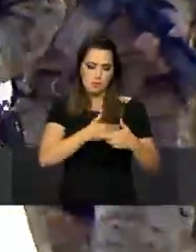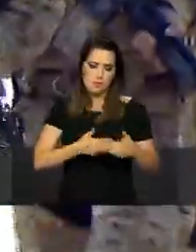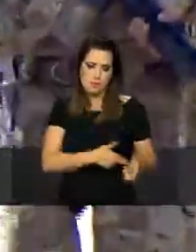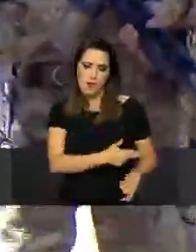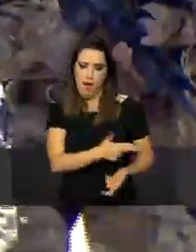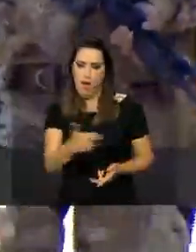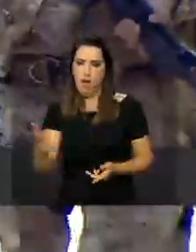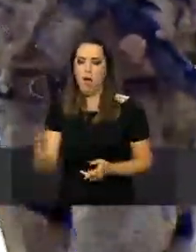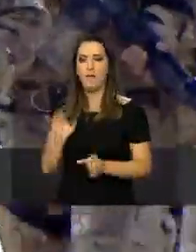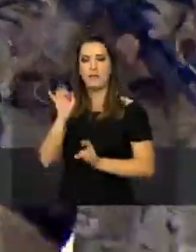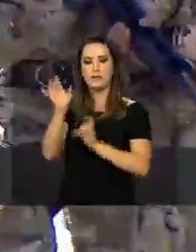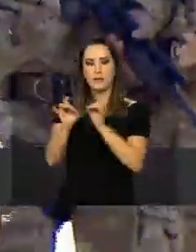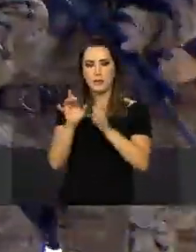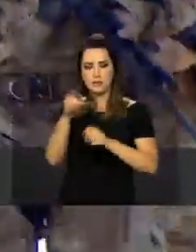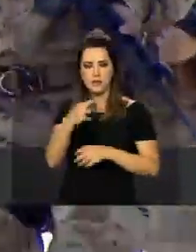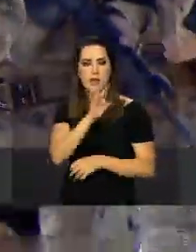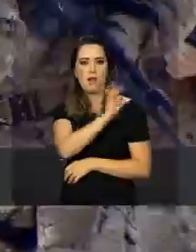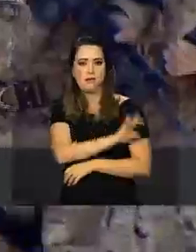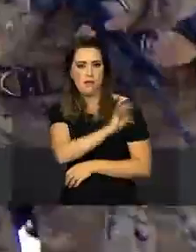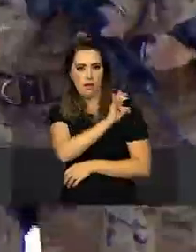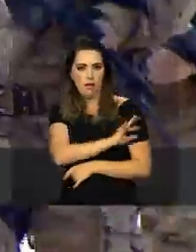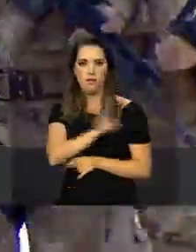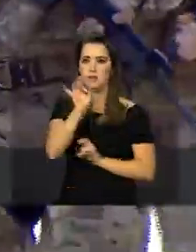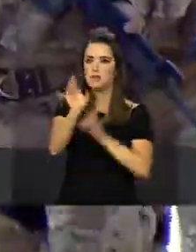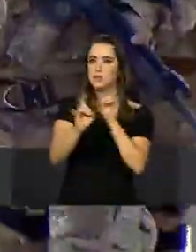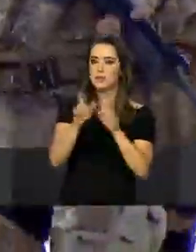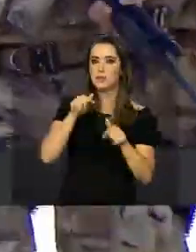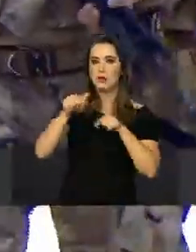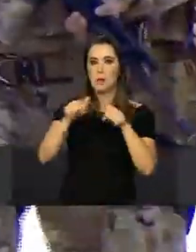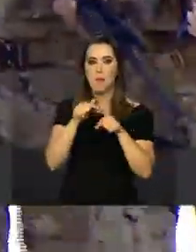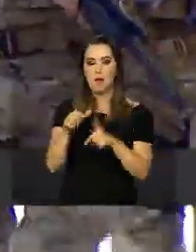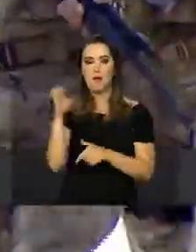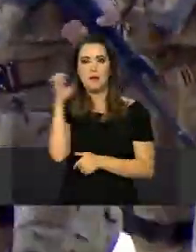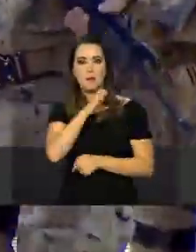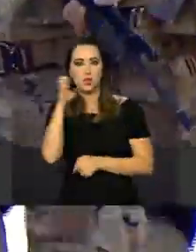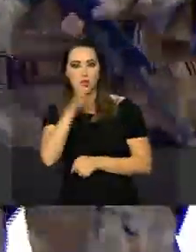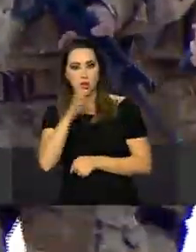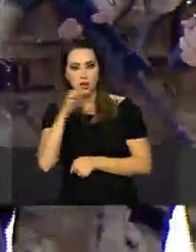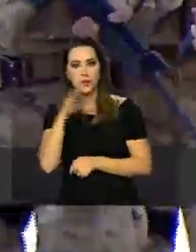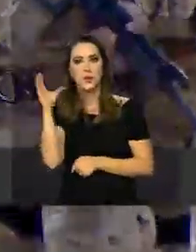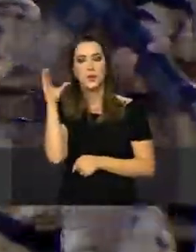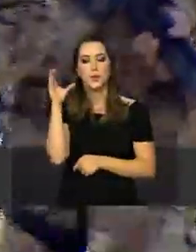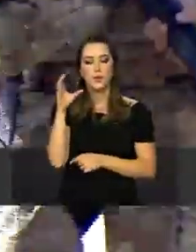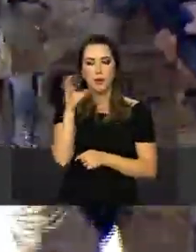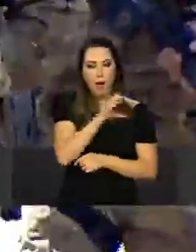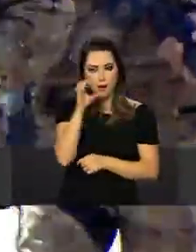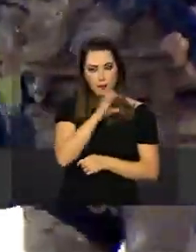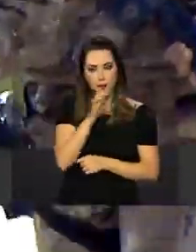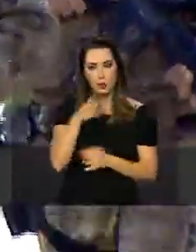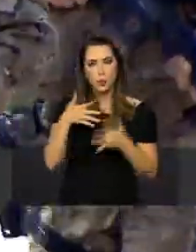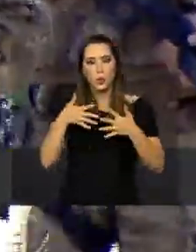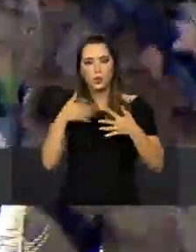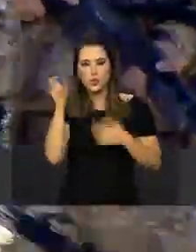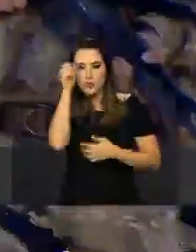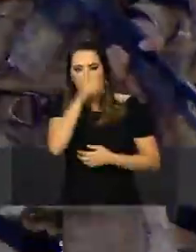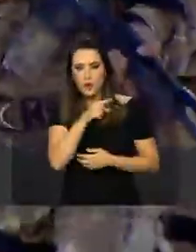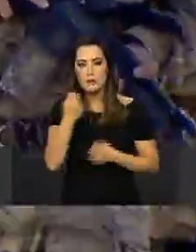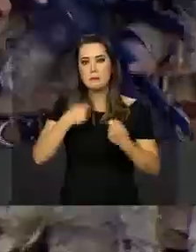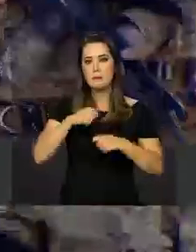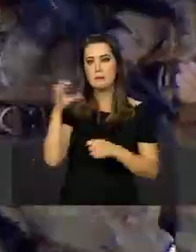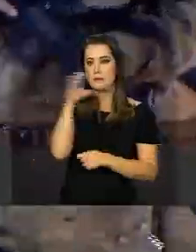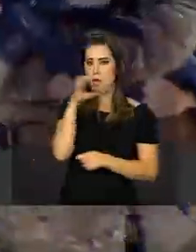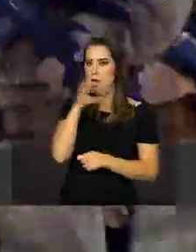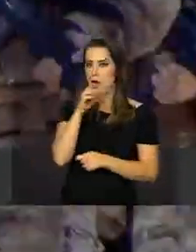especiais, atuando em operações de alta relevância, urgência ou complexidade. ações que exigem